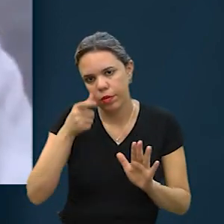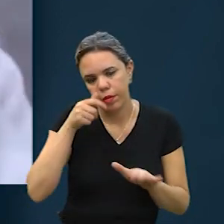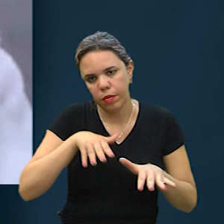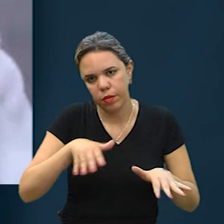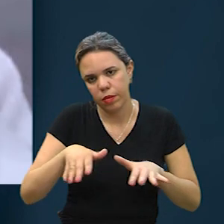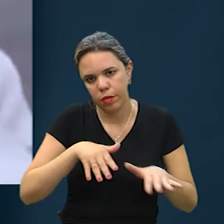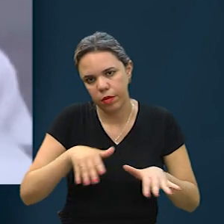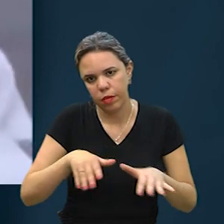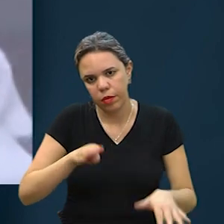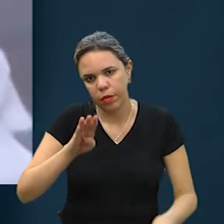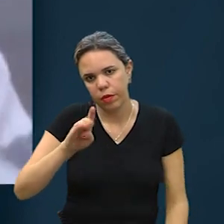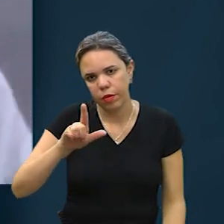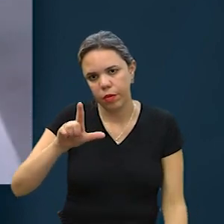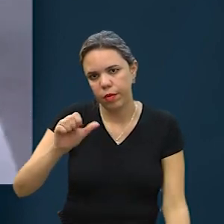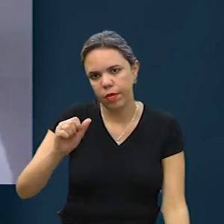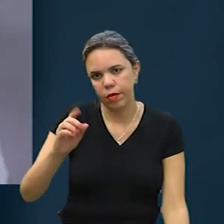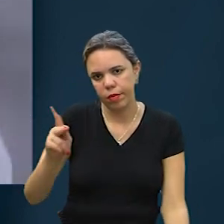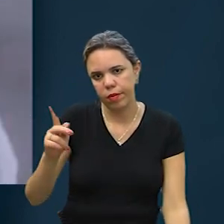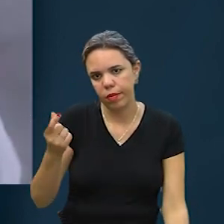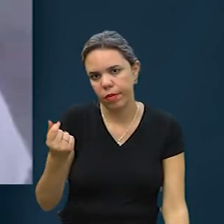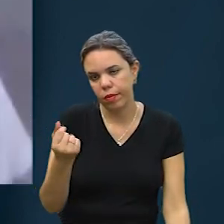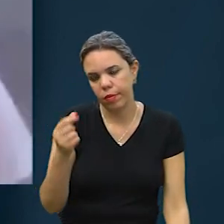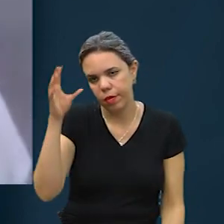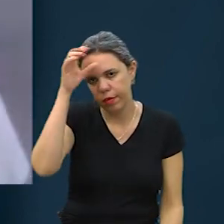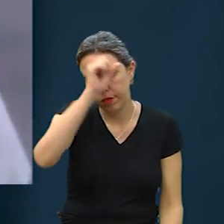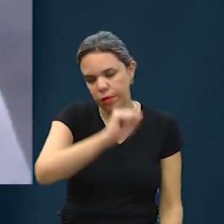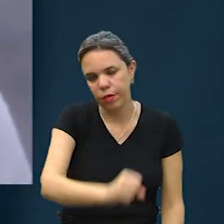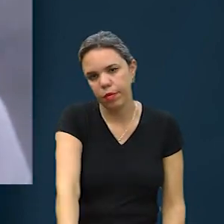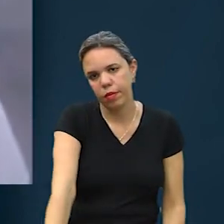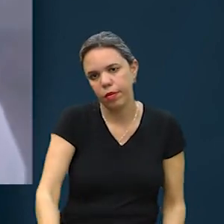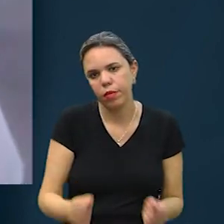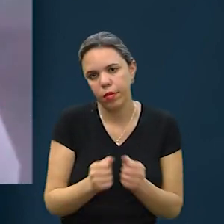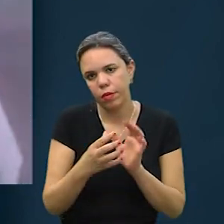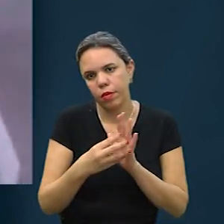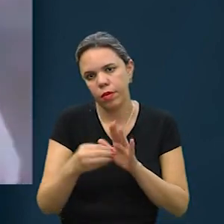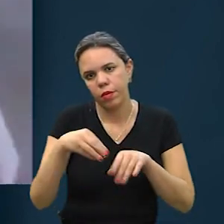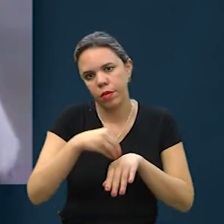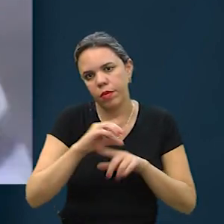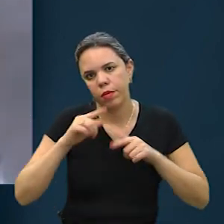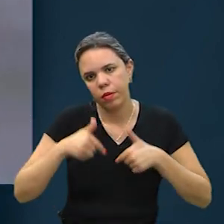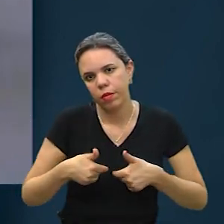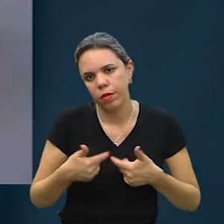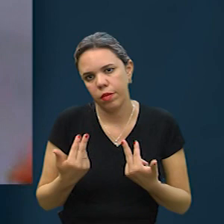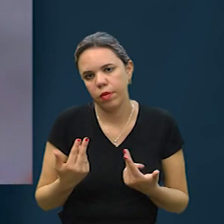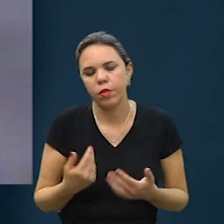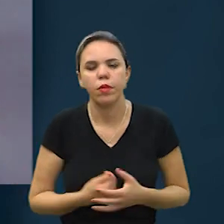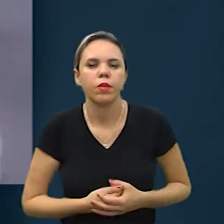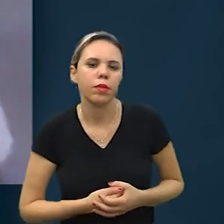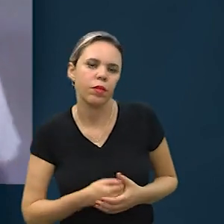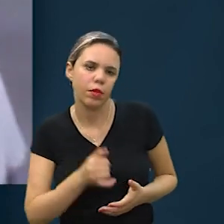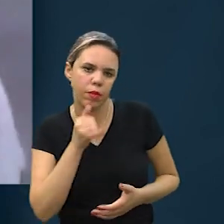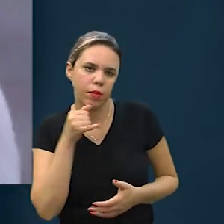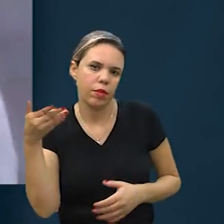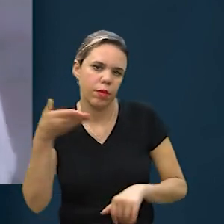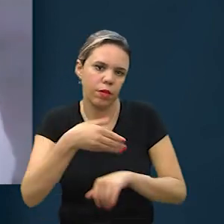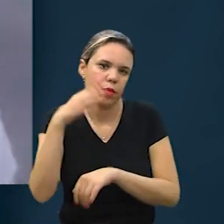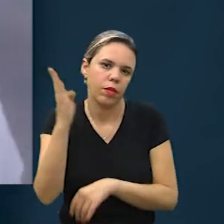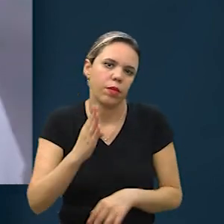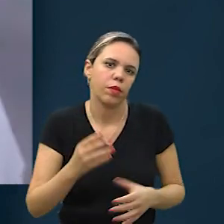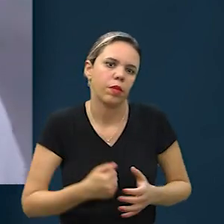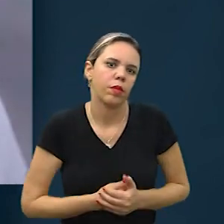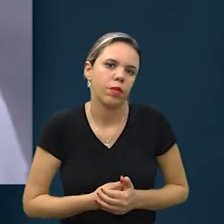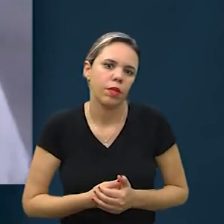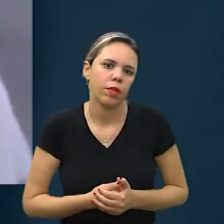que o movimento Black Money está aprendendo com eles, né? Mas não é só deles, não, sabe? Assim, por exemplo, você vem no